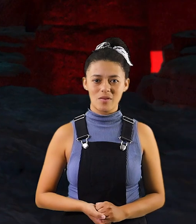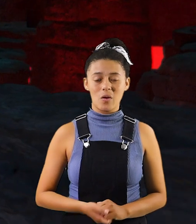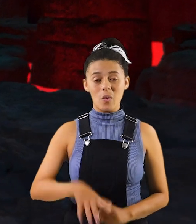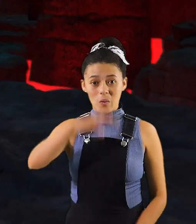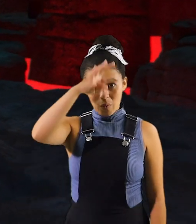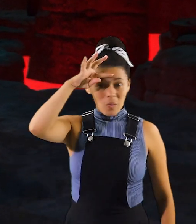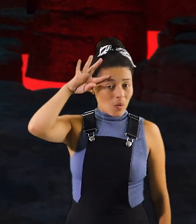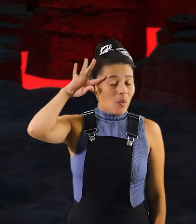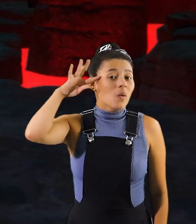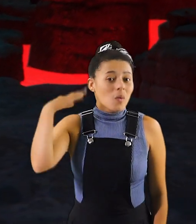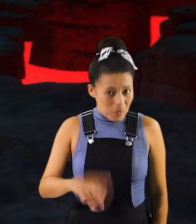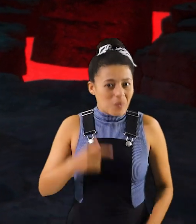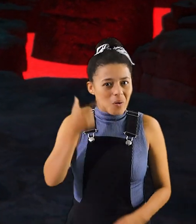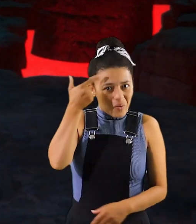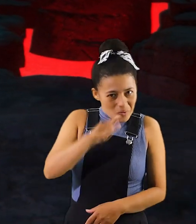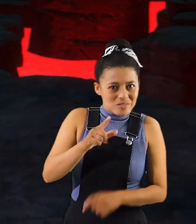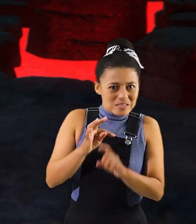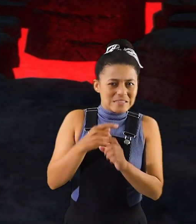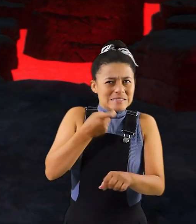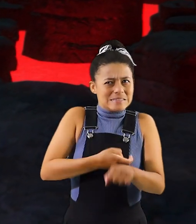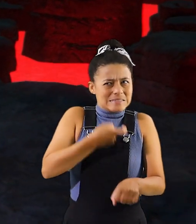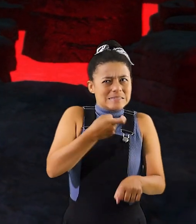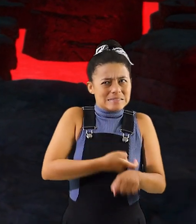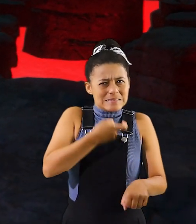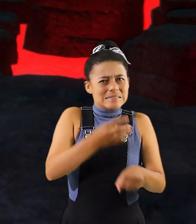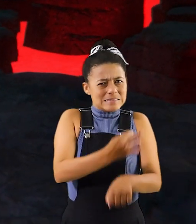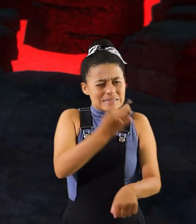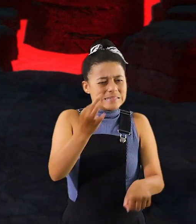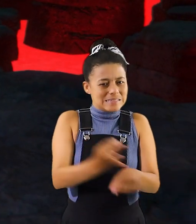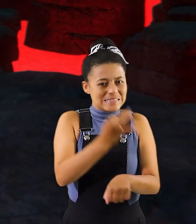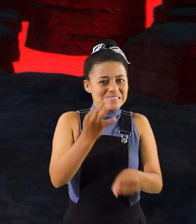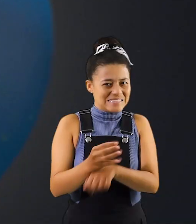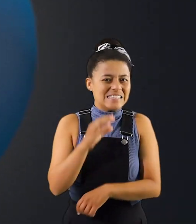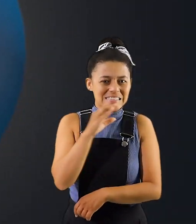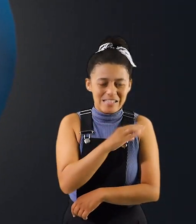Ufa, conseguimos suportar. Já estamos no núcleo.